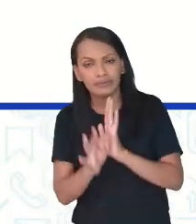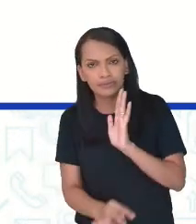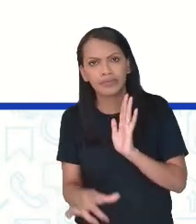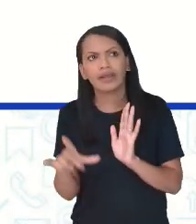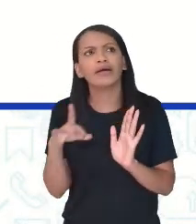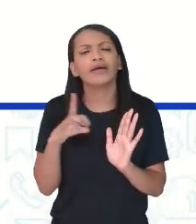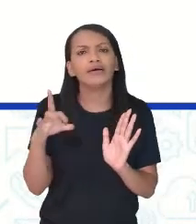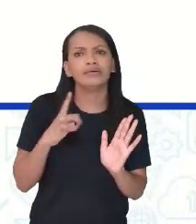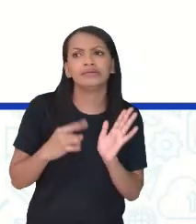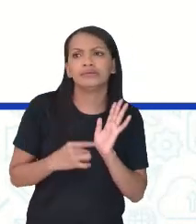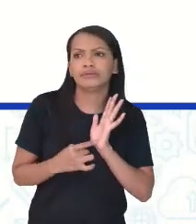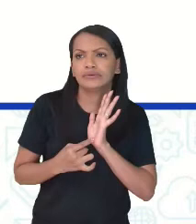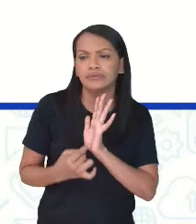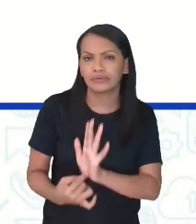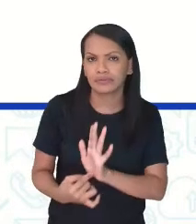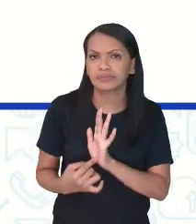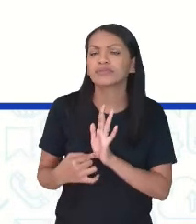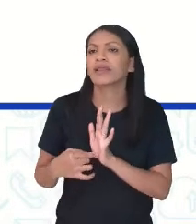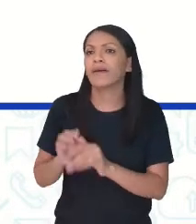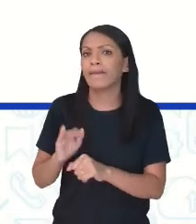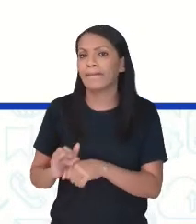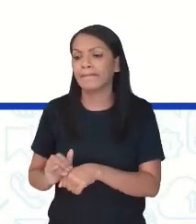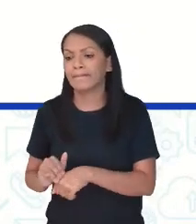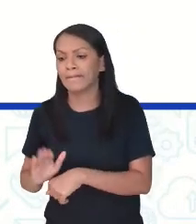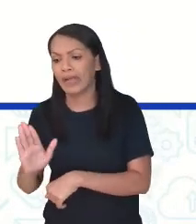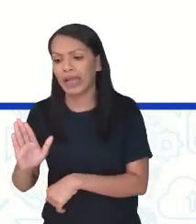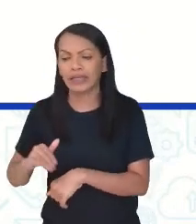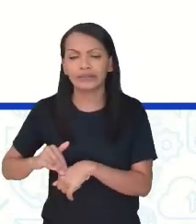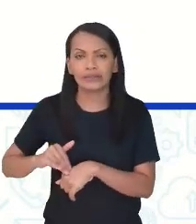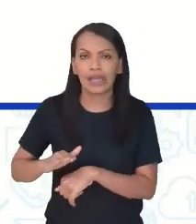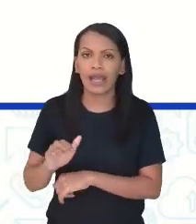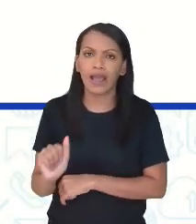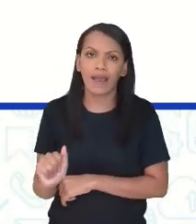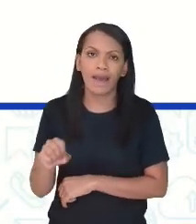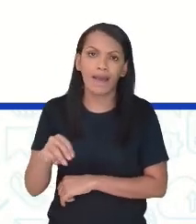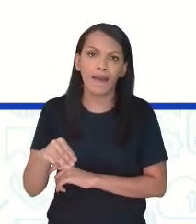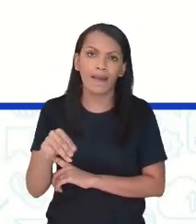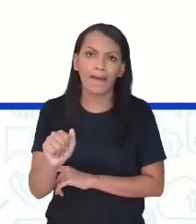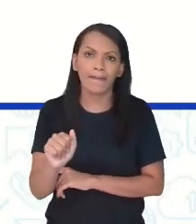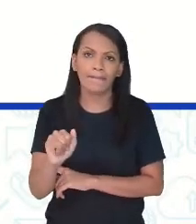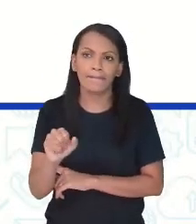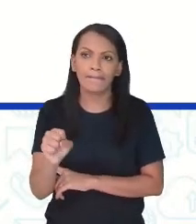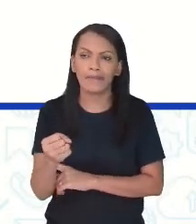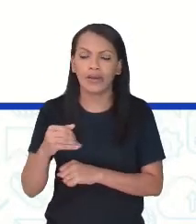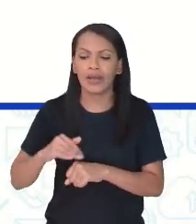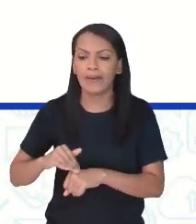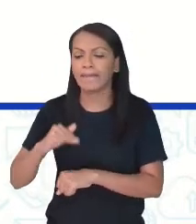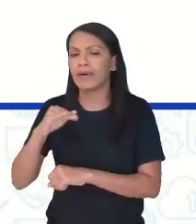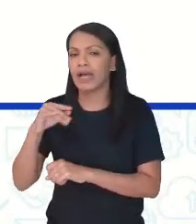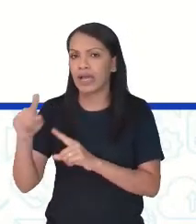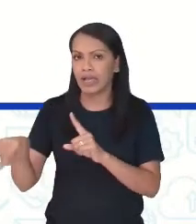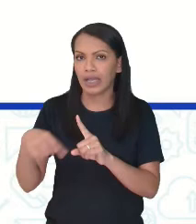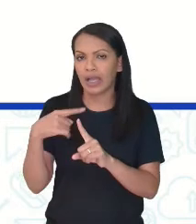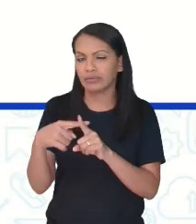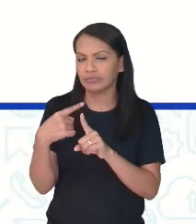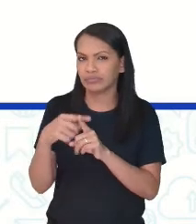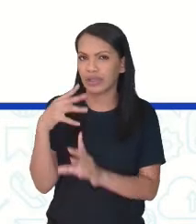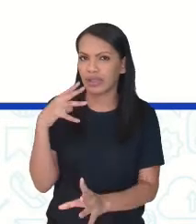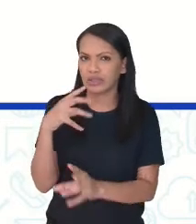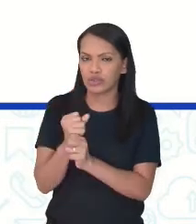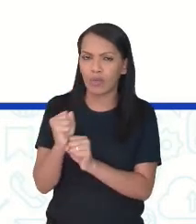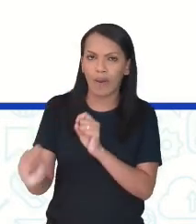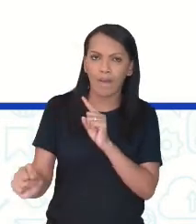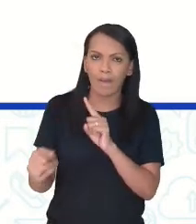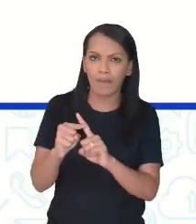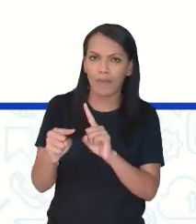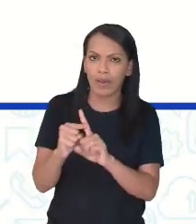problema apresentar a mais, você coloca o sinalzinho de mais. Foi o que a gente colocou aí lá